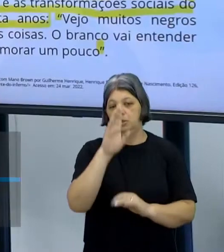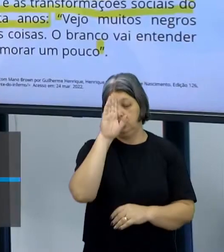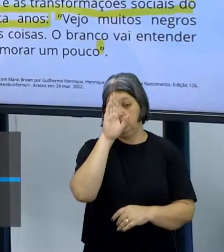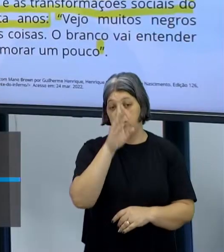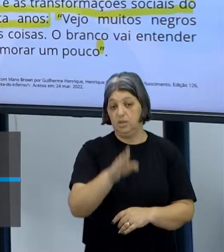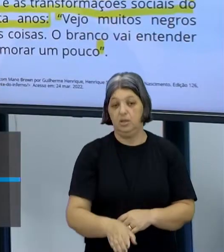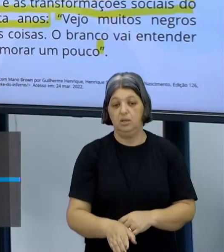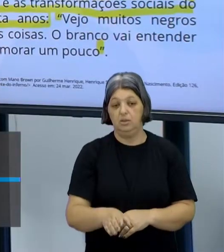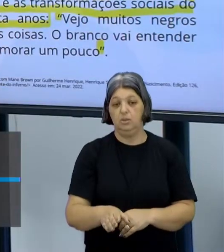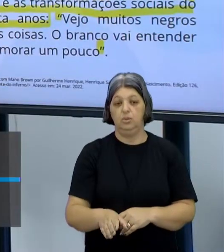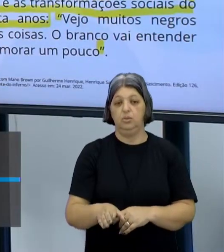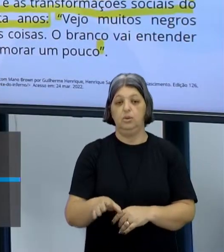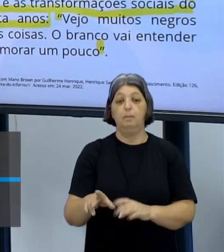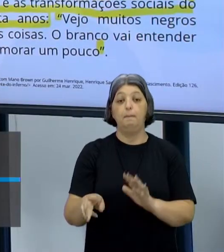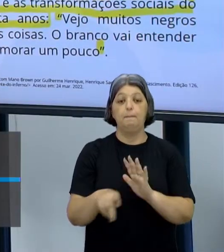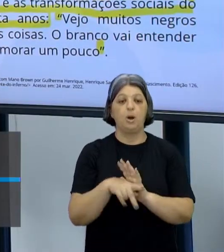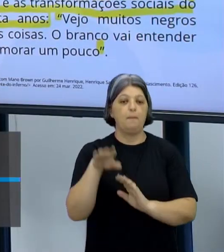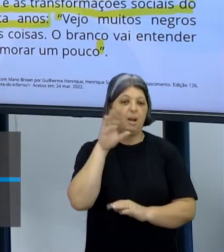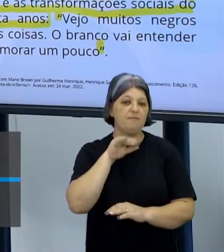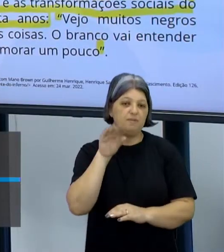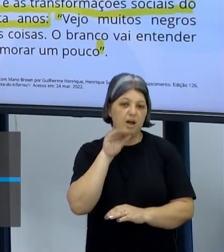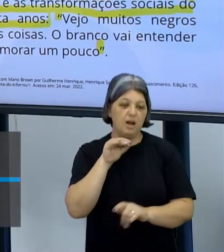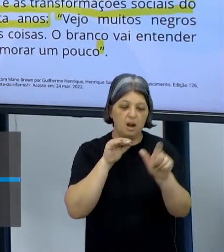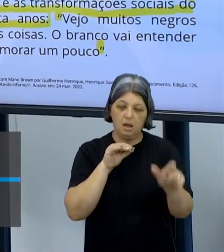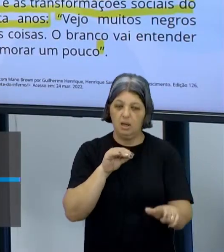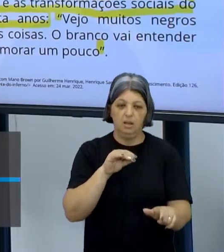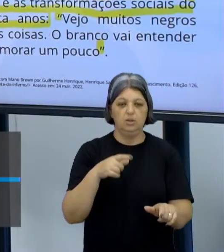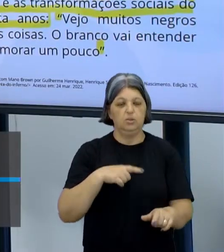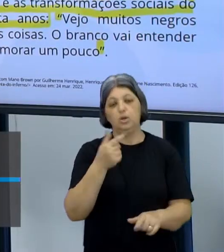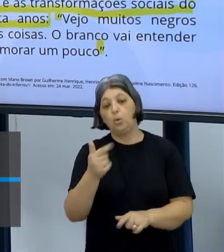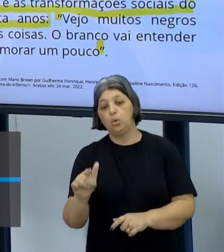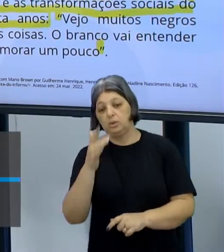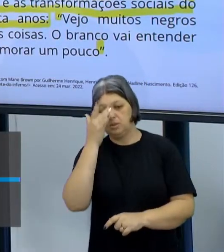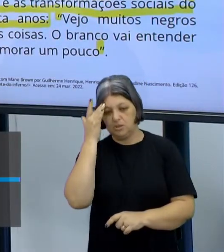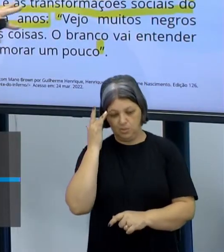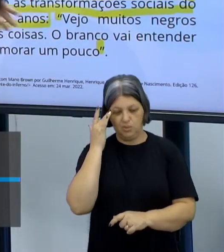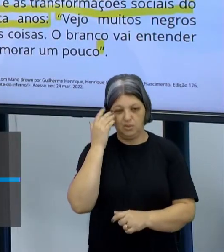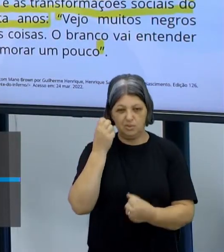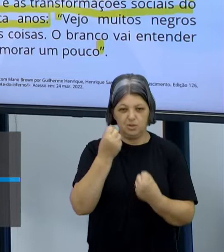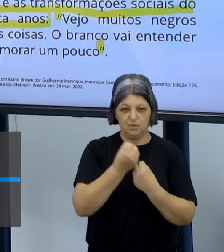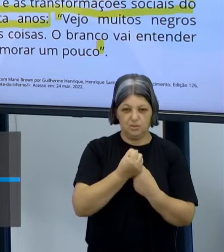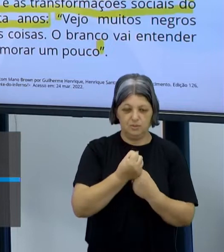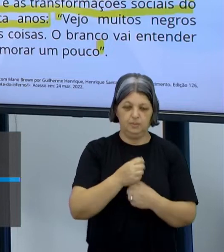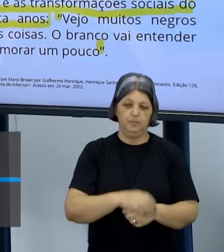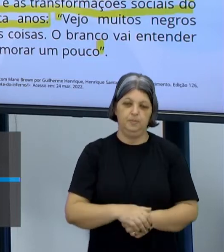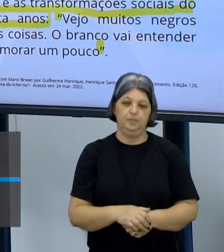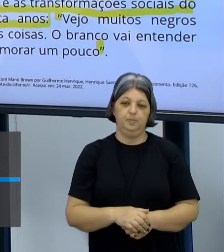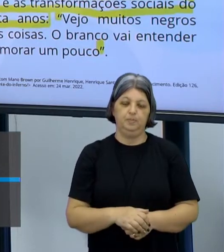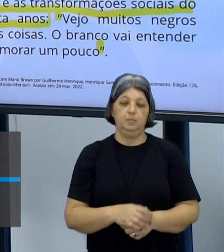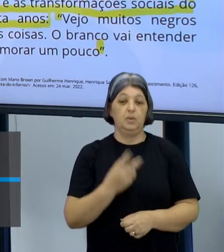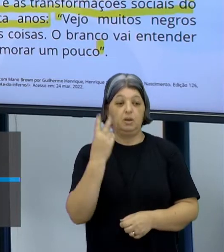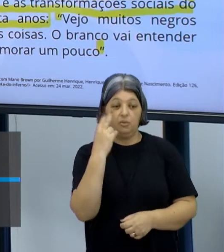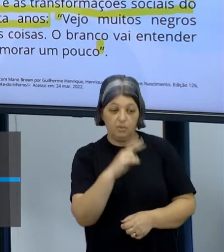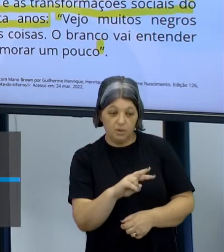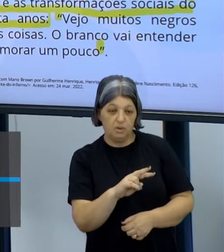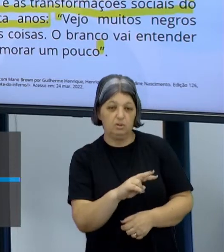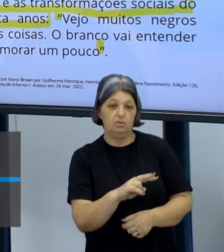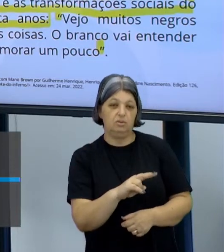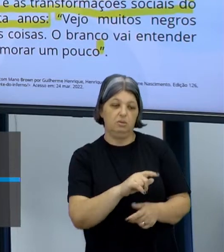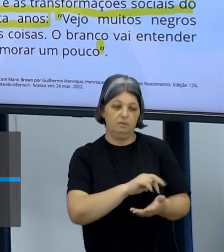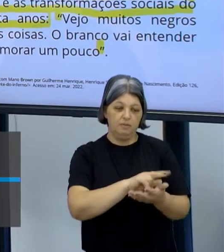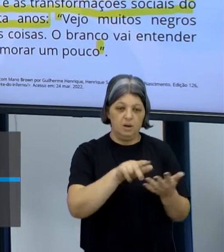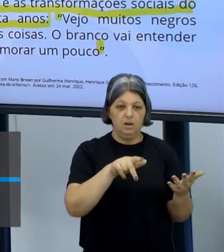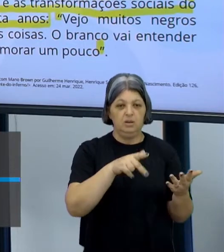a fala dele. Não é uma outra pessoa reproduzindo, tá? Então, vejo muitos negros querendo falar de